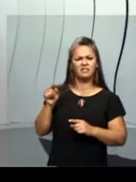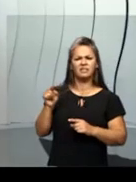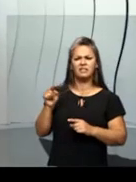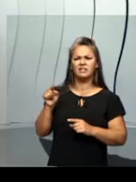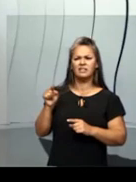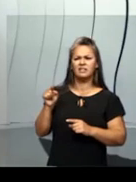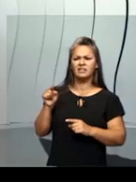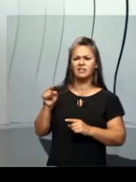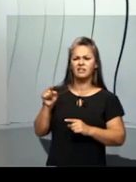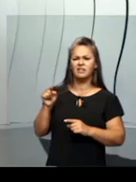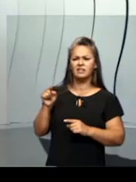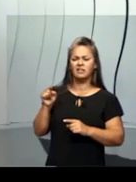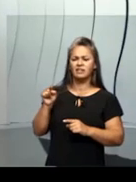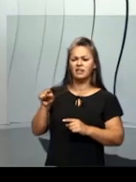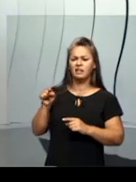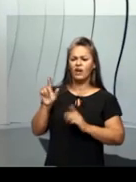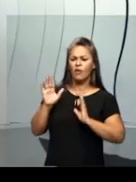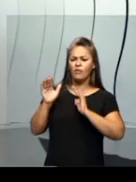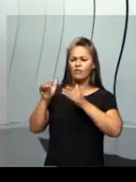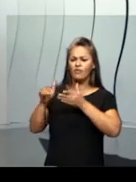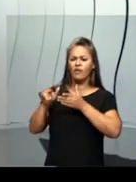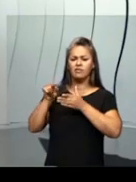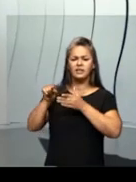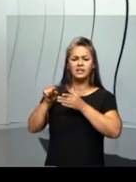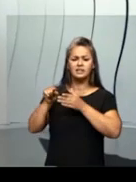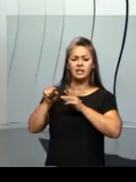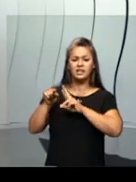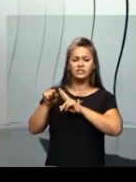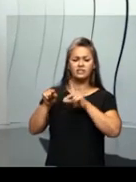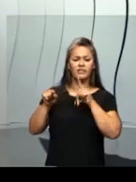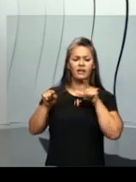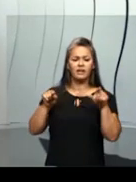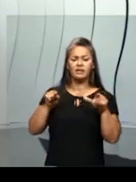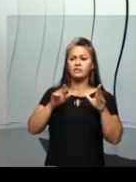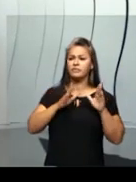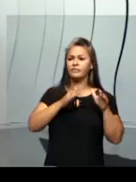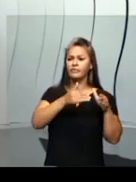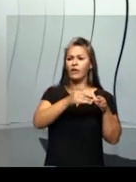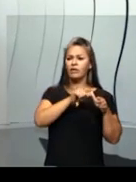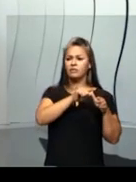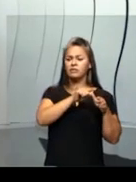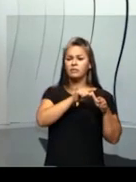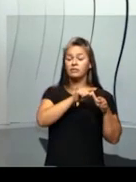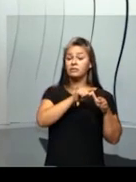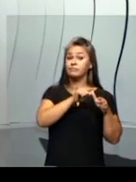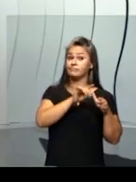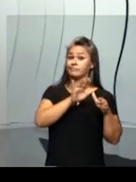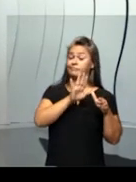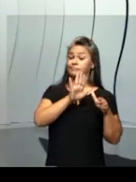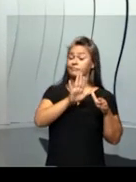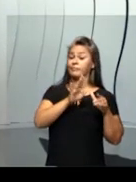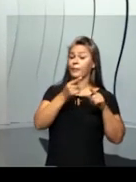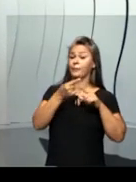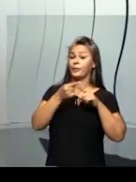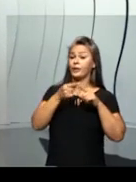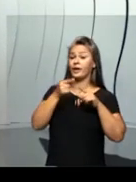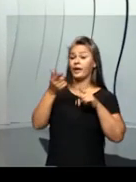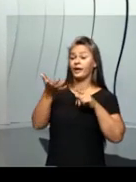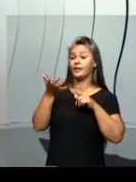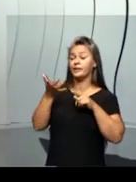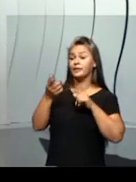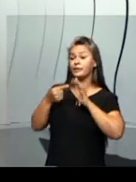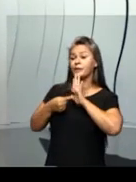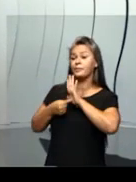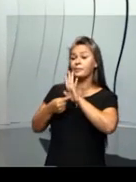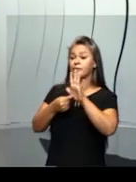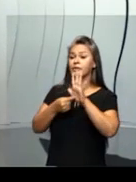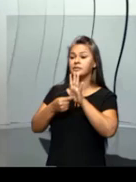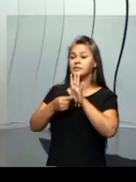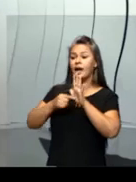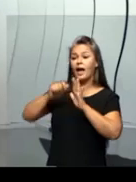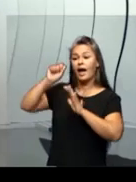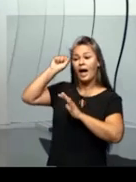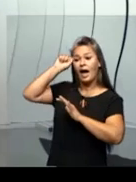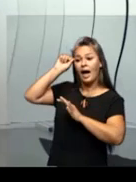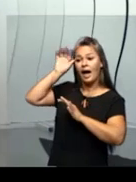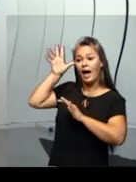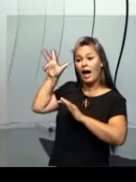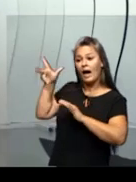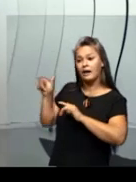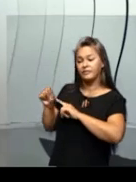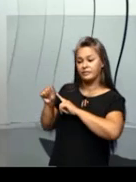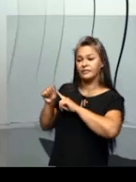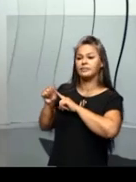conforme a sua visão e isso vai automaticamente causar um conflito. E aí surgiu uma polêmica em torno dessa